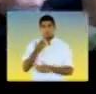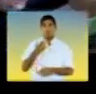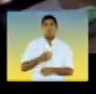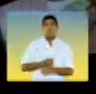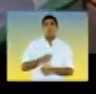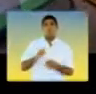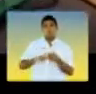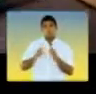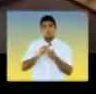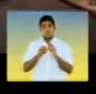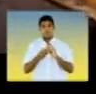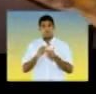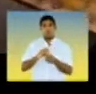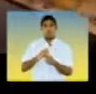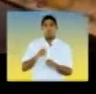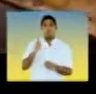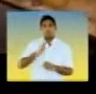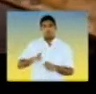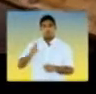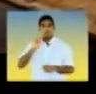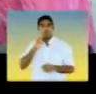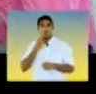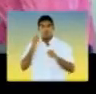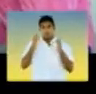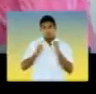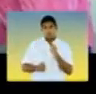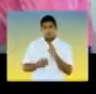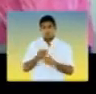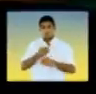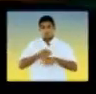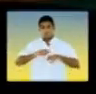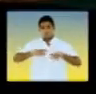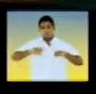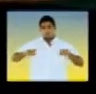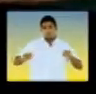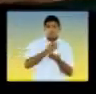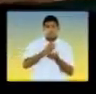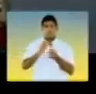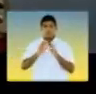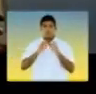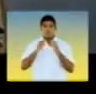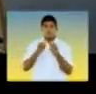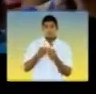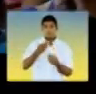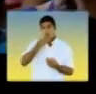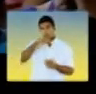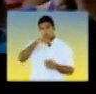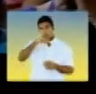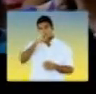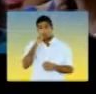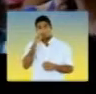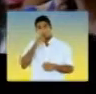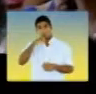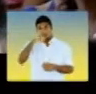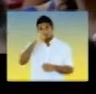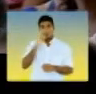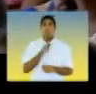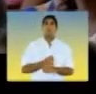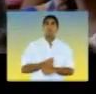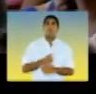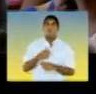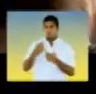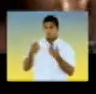uma oficina de reciclagem, onde os alunos podem criar diferentes peças artesanais. Para muitas mães, o Espaço Vida